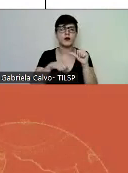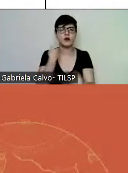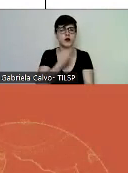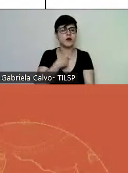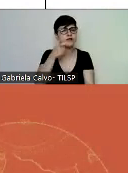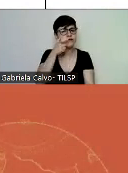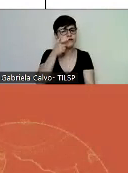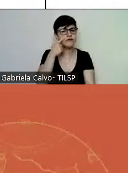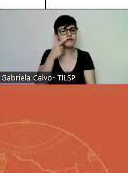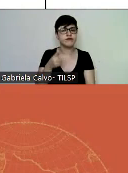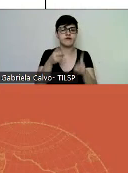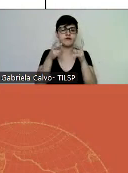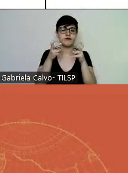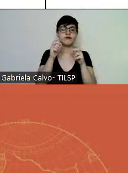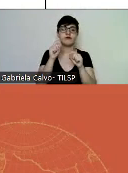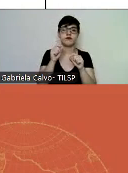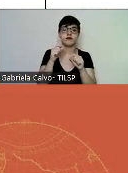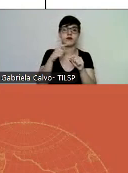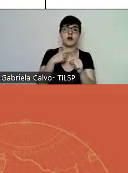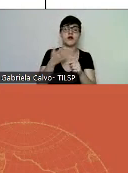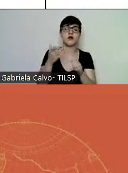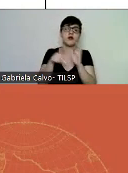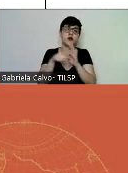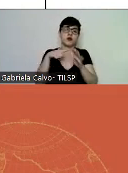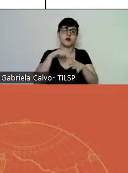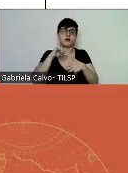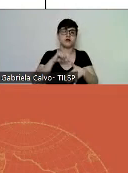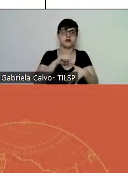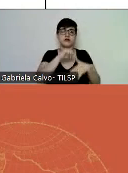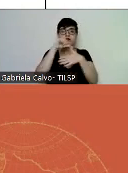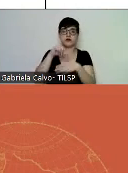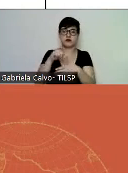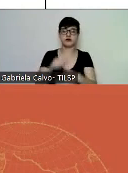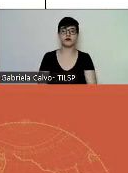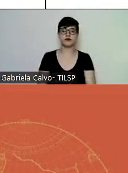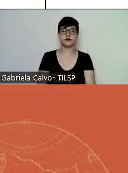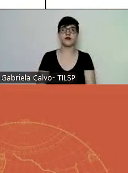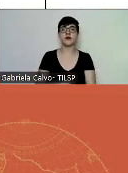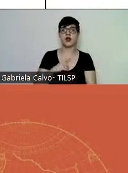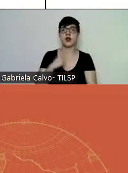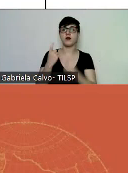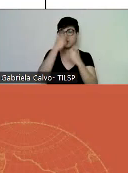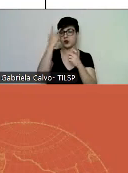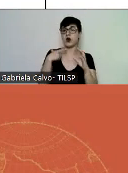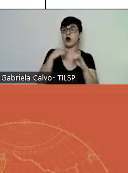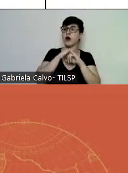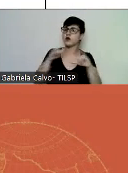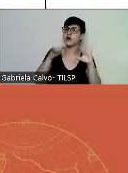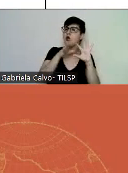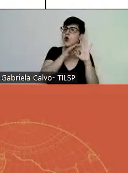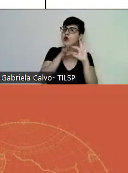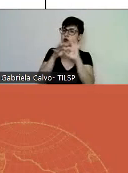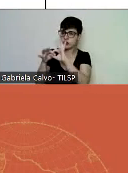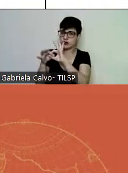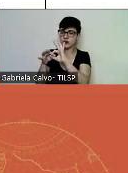é justamente a mirada latino-americana né Eu acho que muitas pessoas comentaram isso no contexto da aprovação em Praga